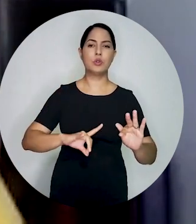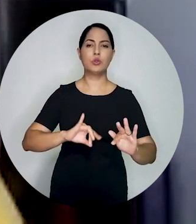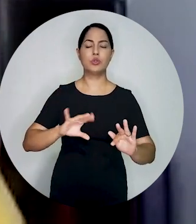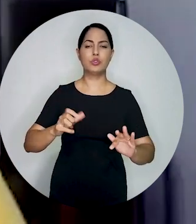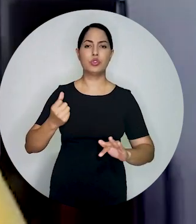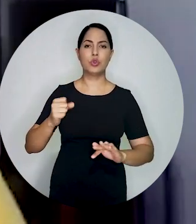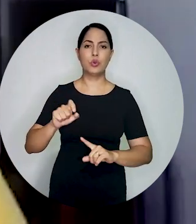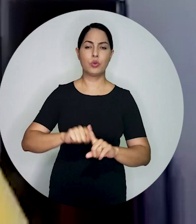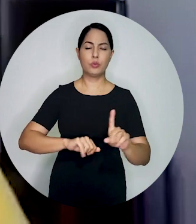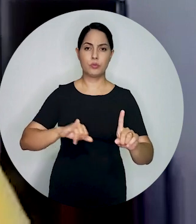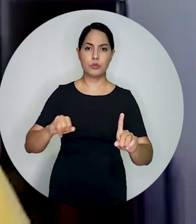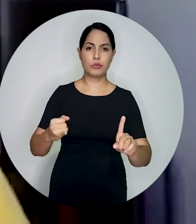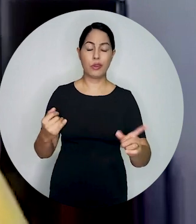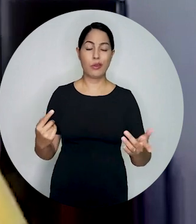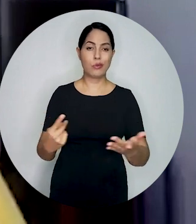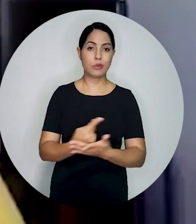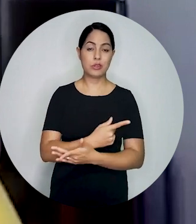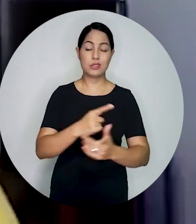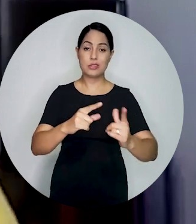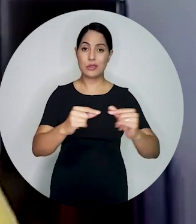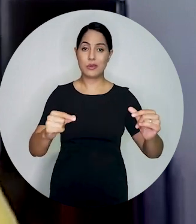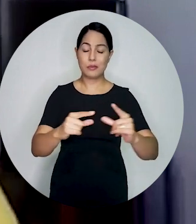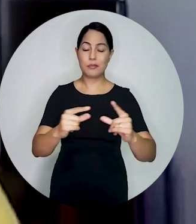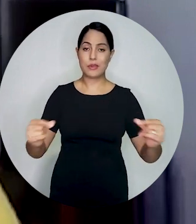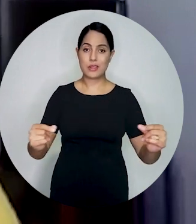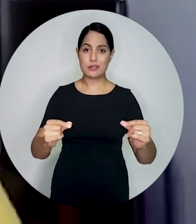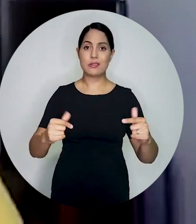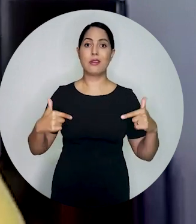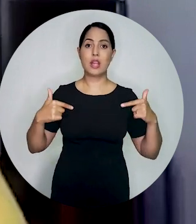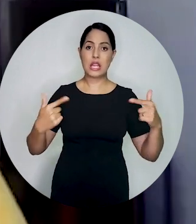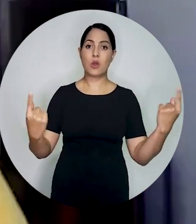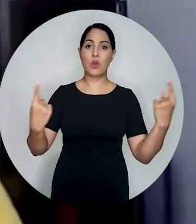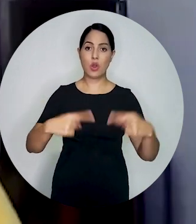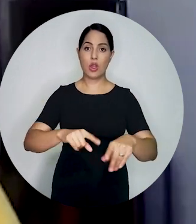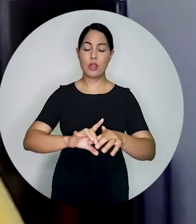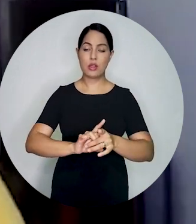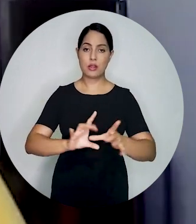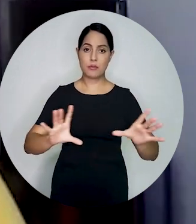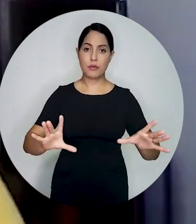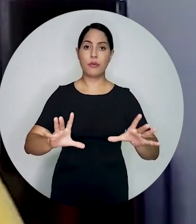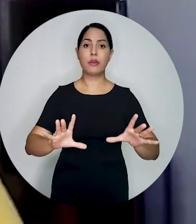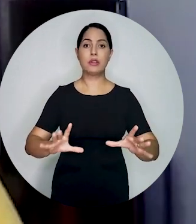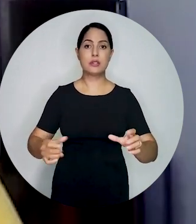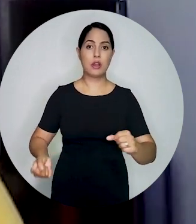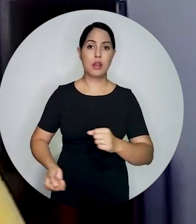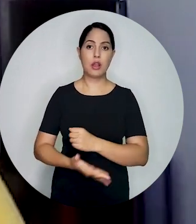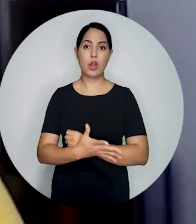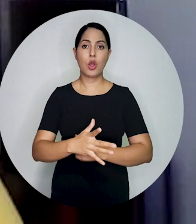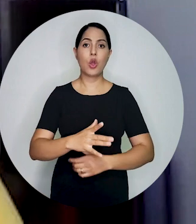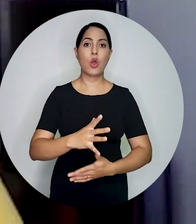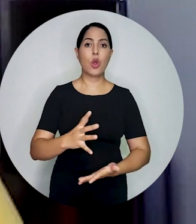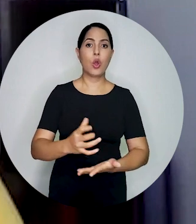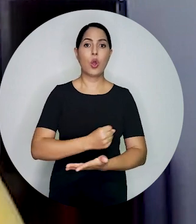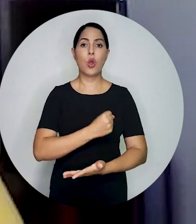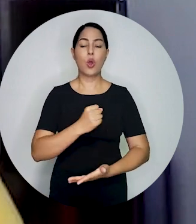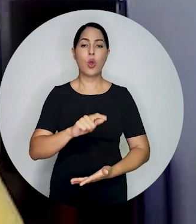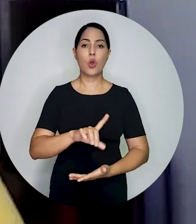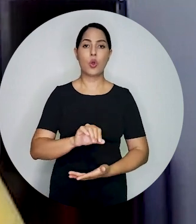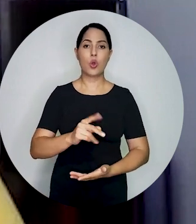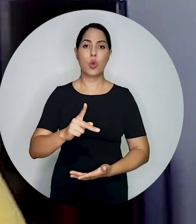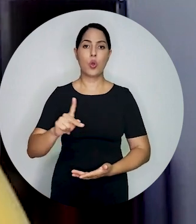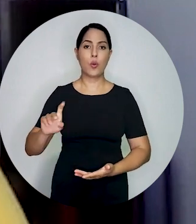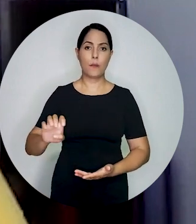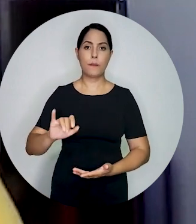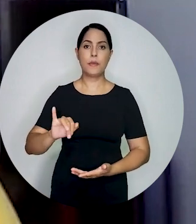desde o dia 8, dia em que se deflagraram em Brasília os atos antidemocráticos e com viés golpista,